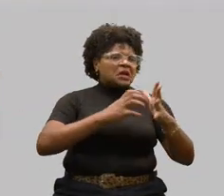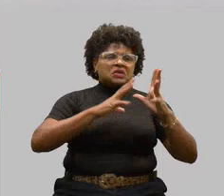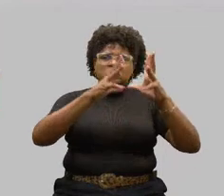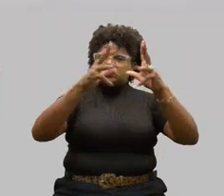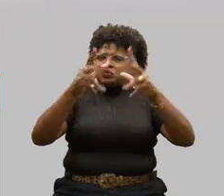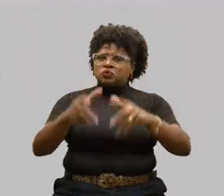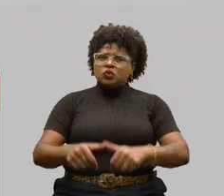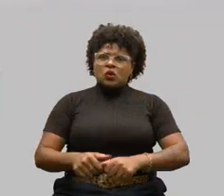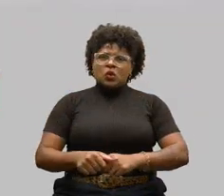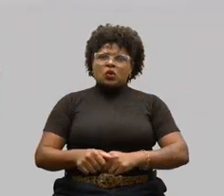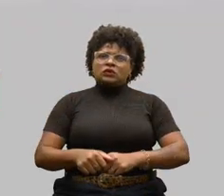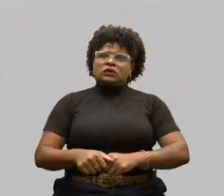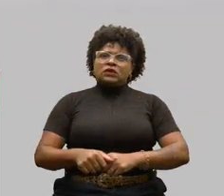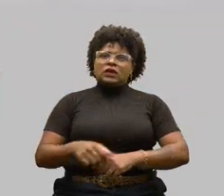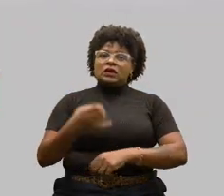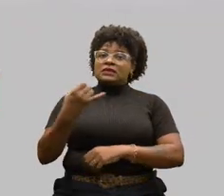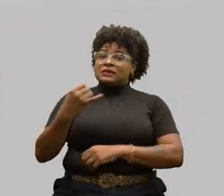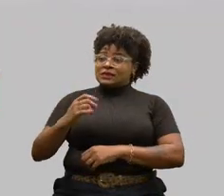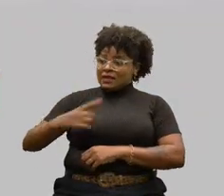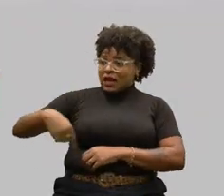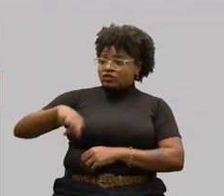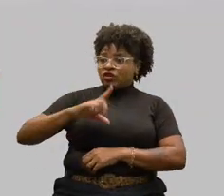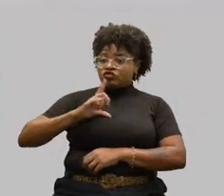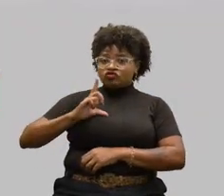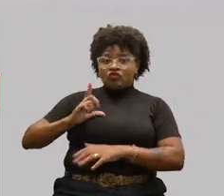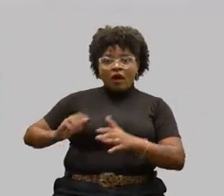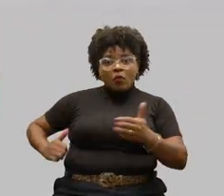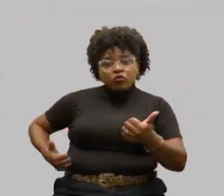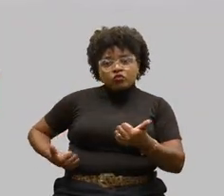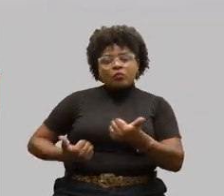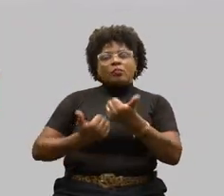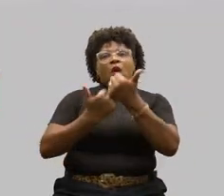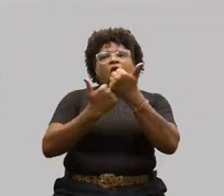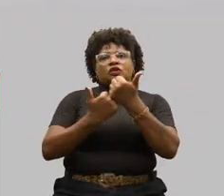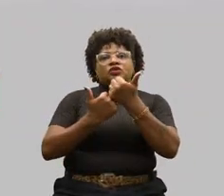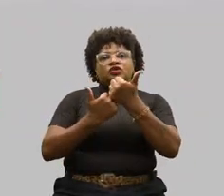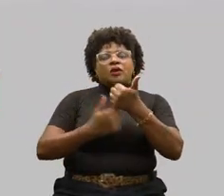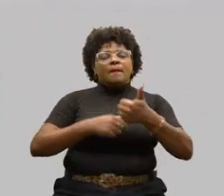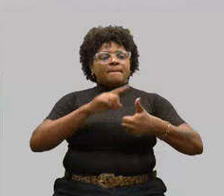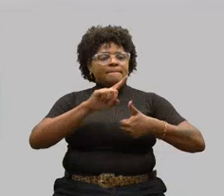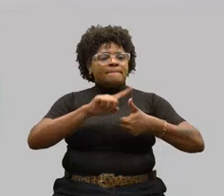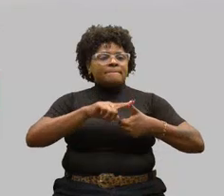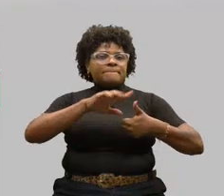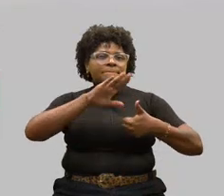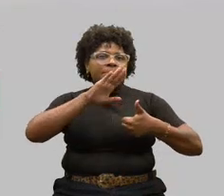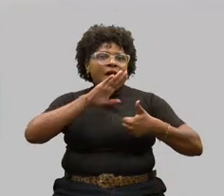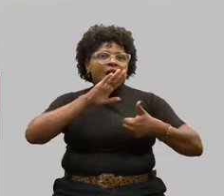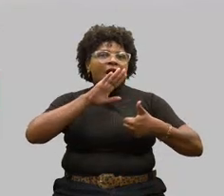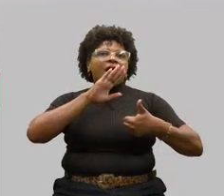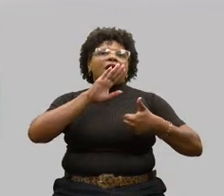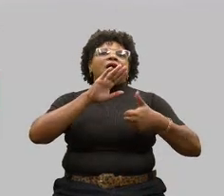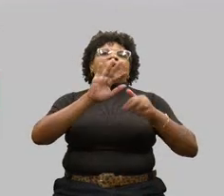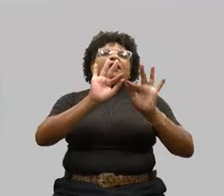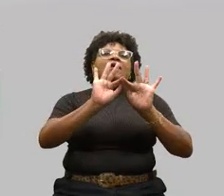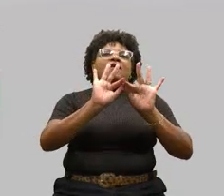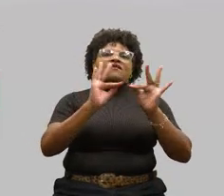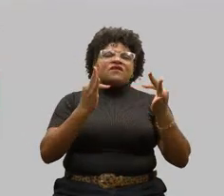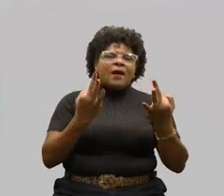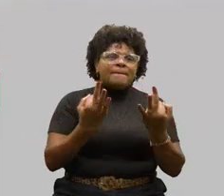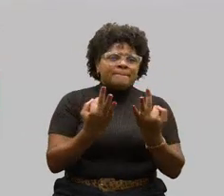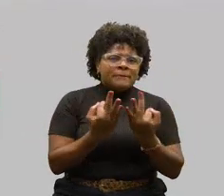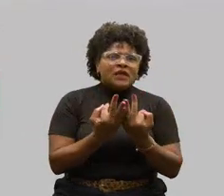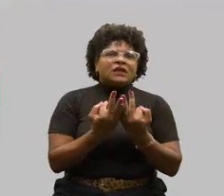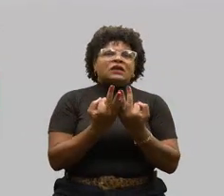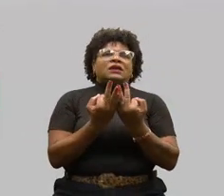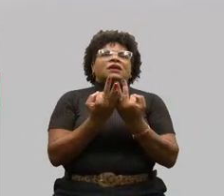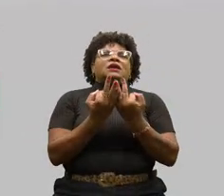que se a gente tiver um tripé mãe família né mãe não porque lá em casa é mãe e pai os dois irmãos do